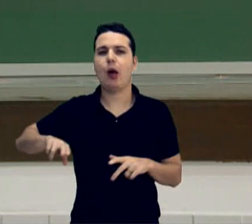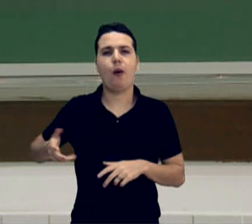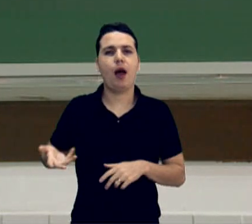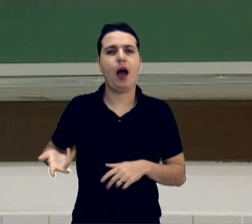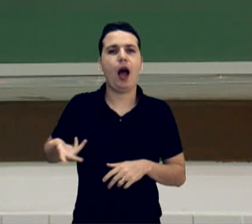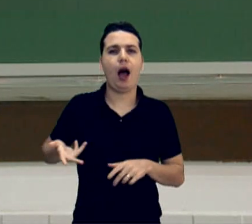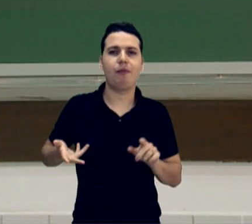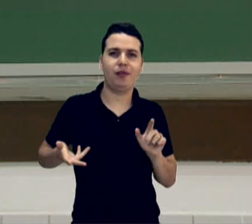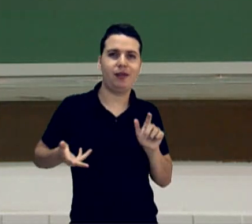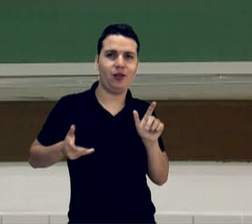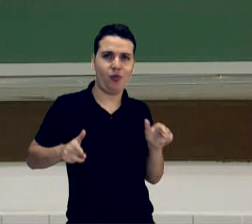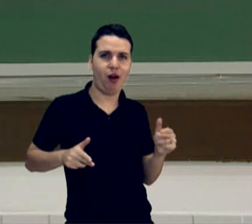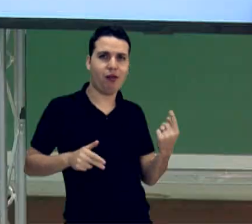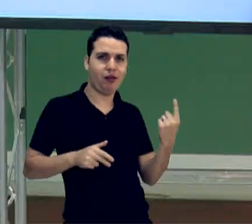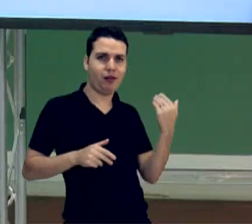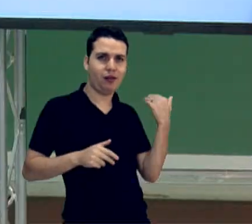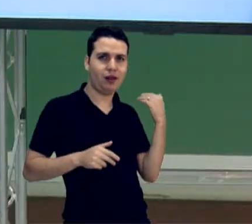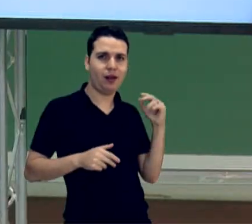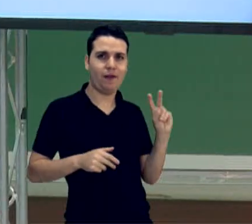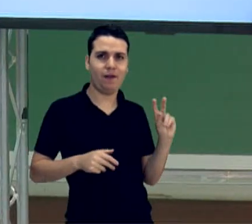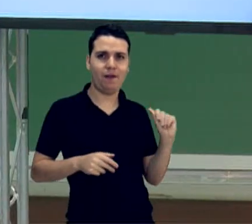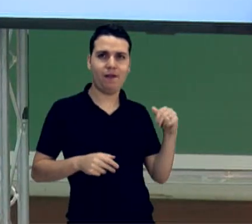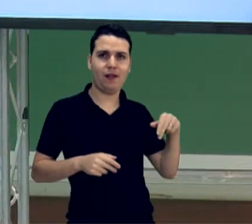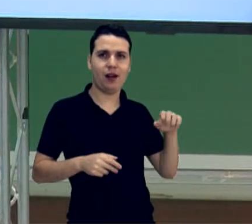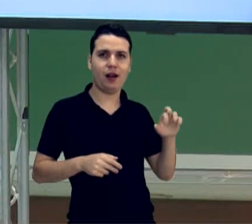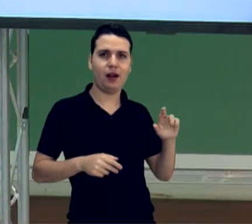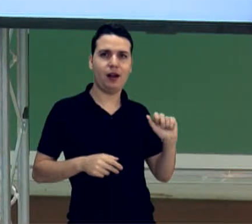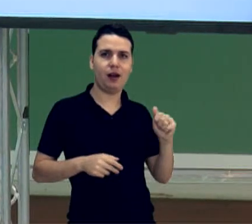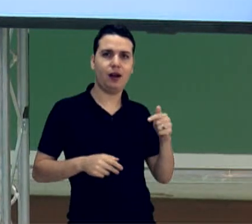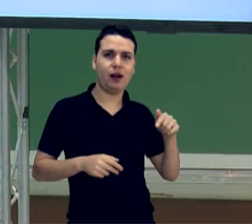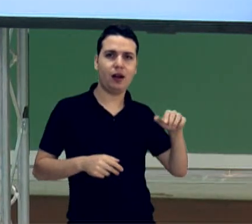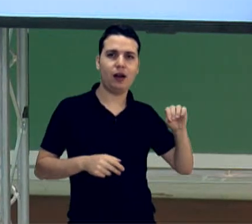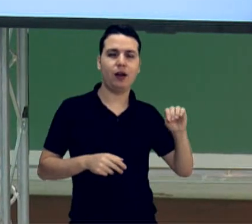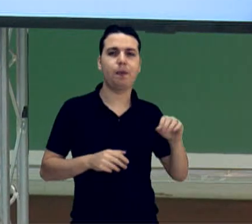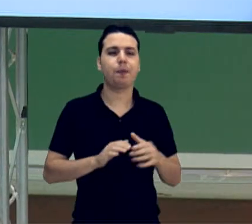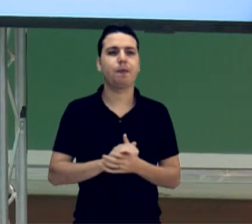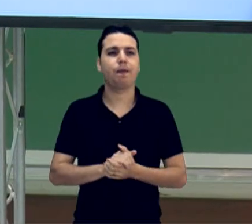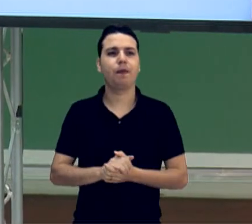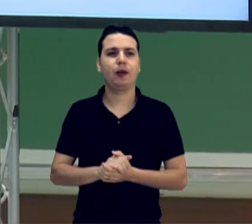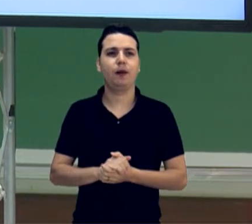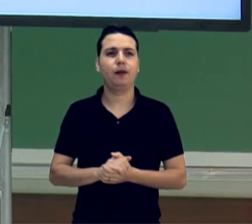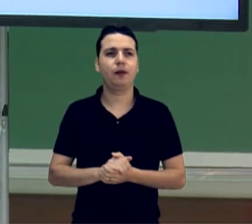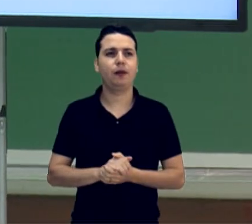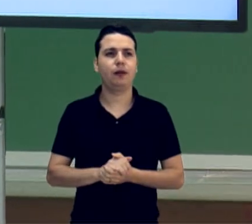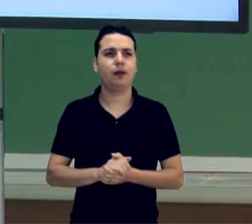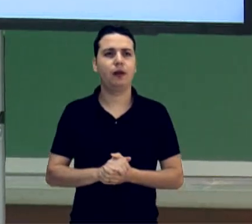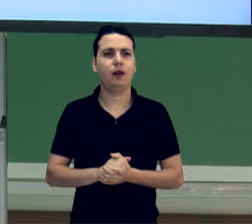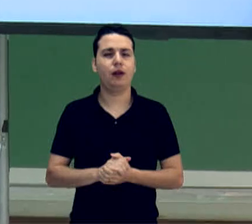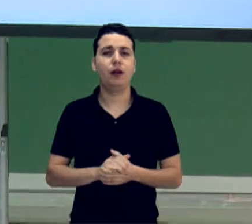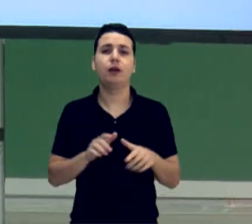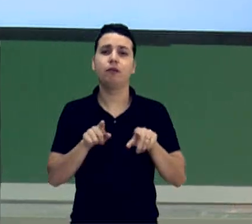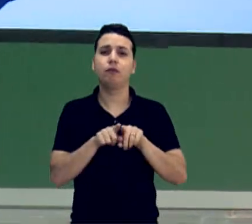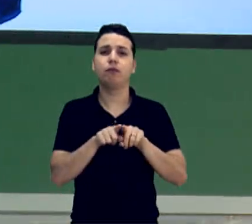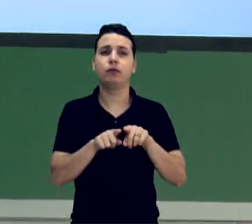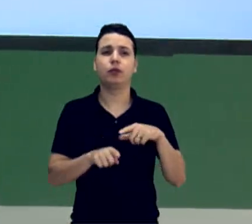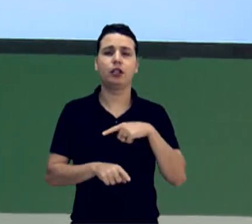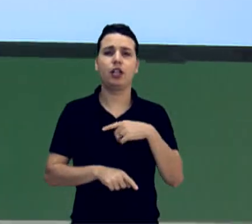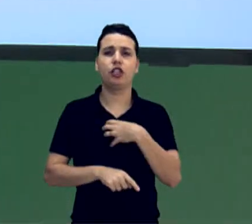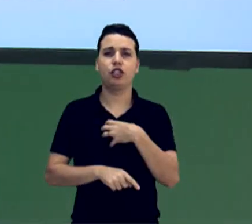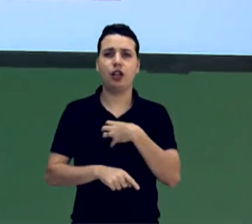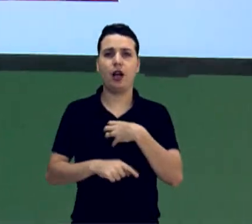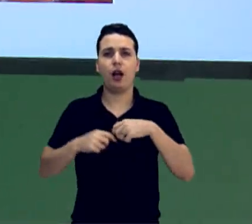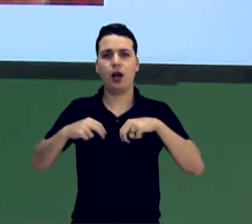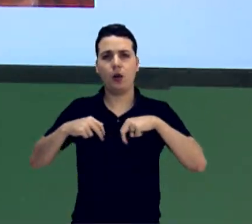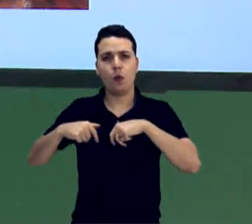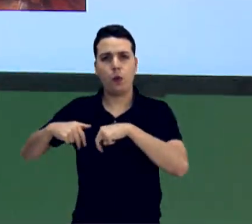como o vaneirão, mas ele é mais arrastadinho, certo? E também tem essa questão de fazer o círculo,